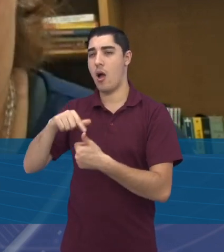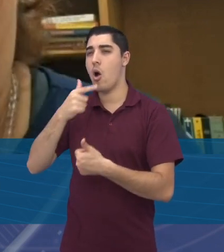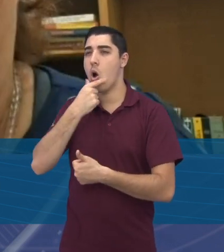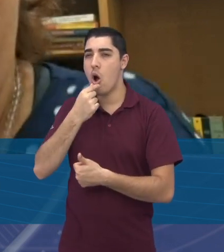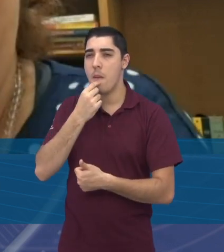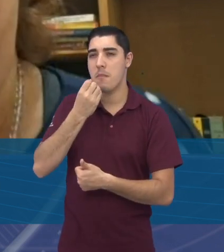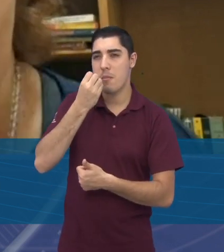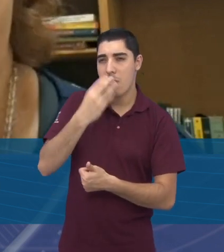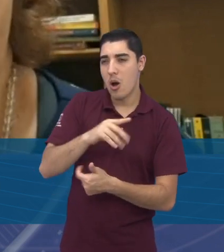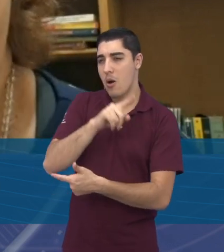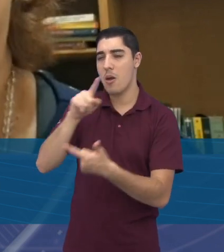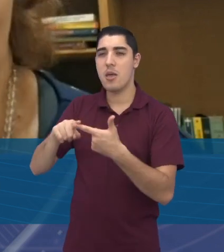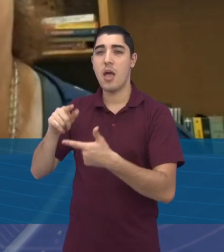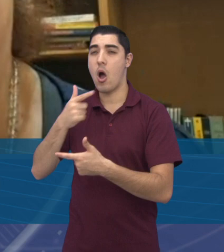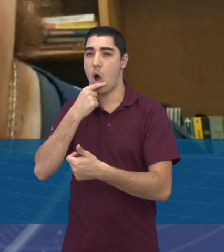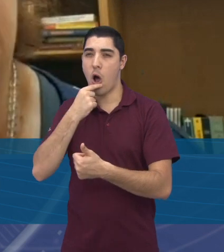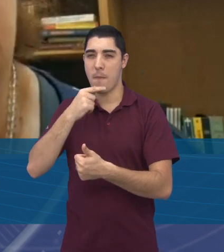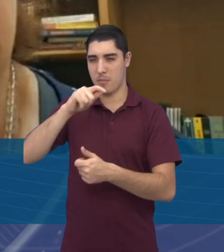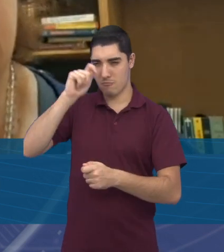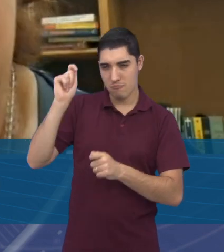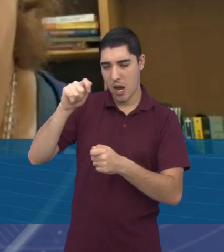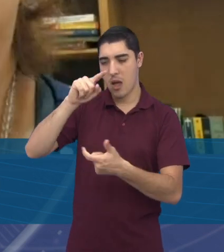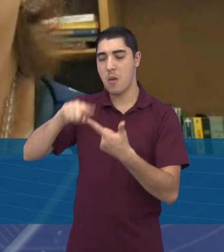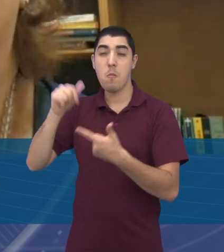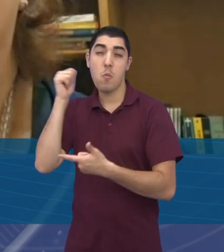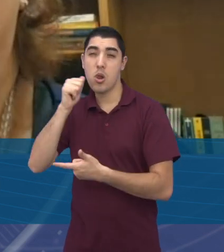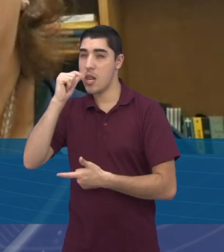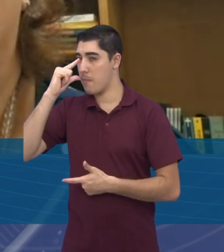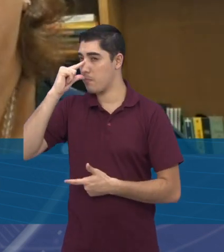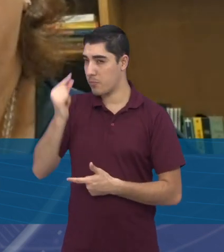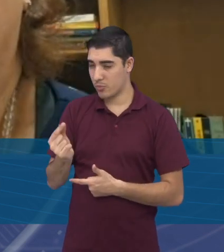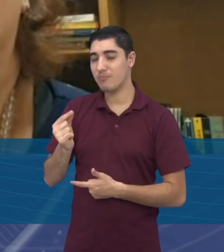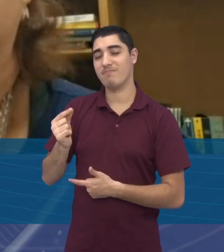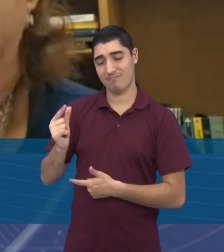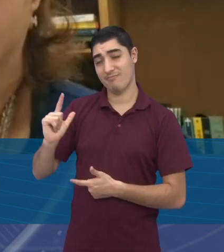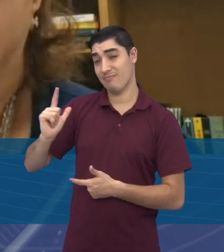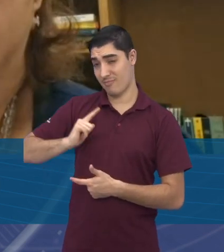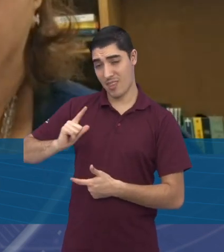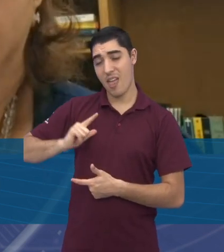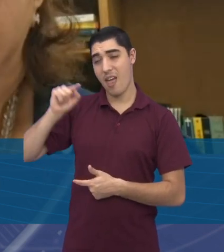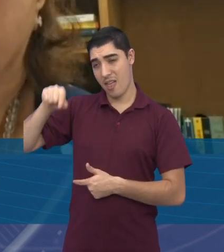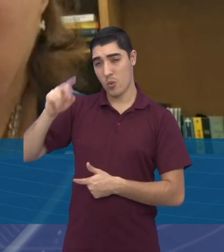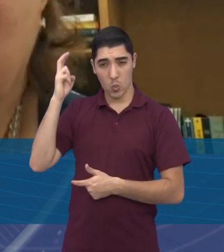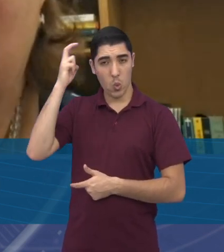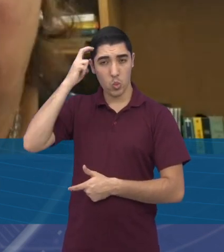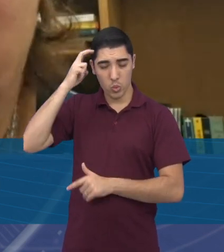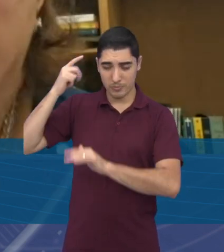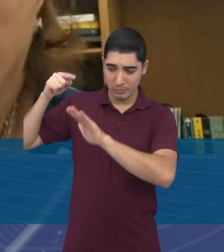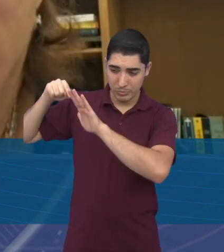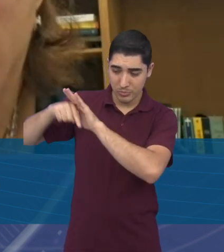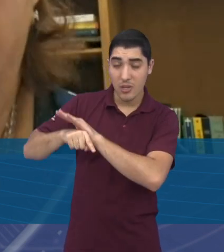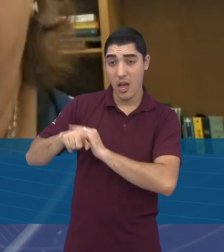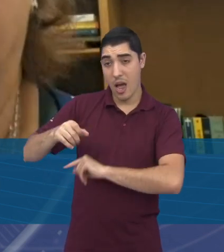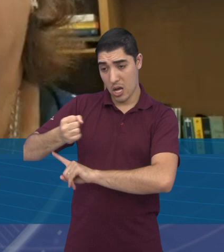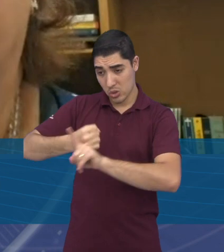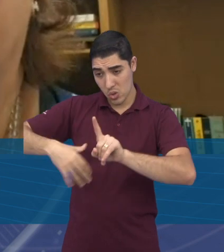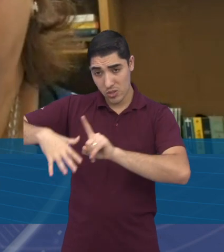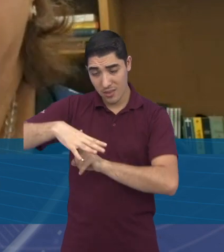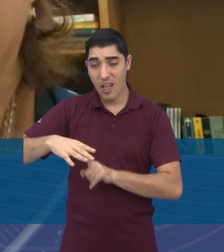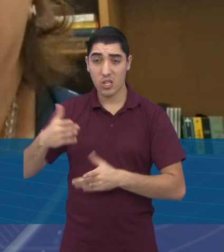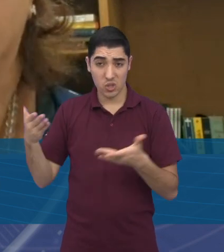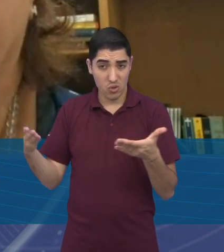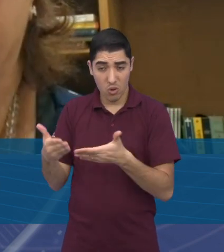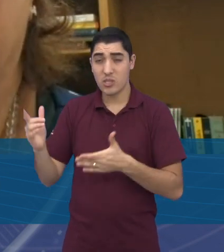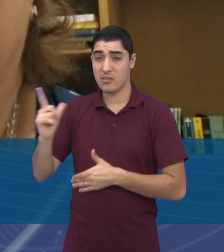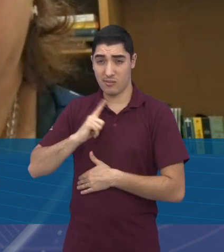Os velhos. Então, isso está muito enraizado. Nós temos uma sociedade que se estrutura na violência,